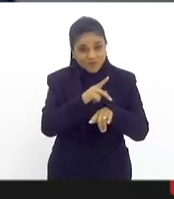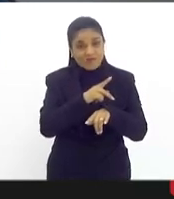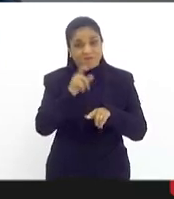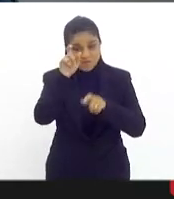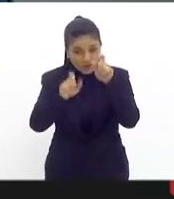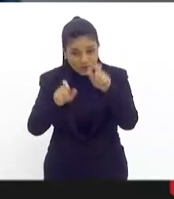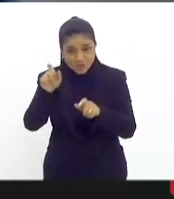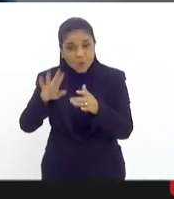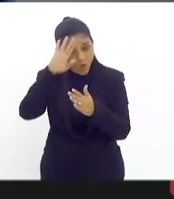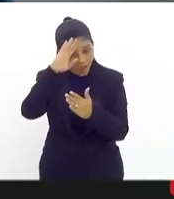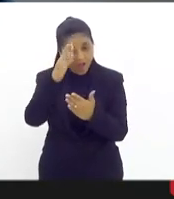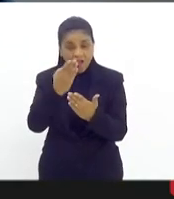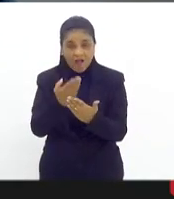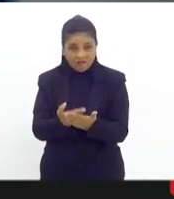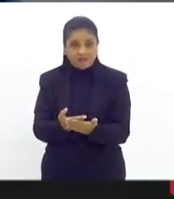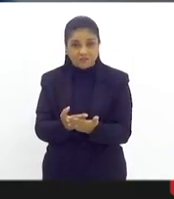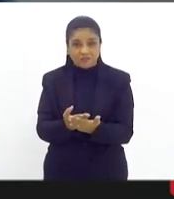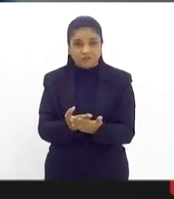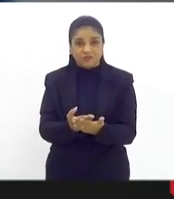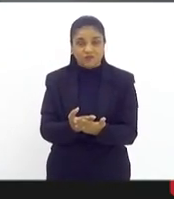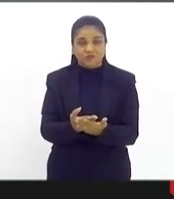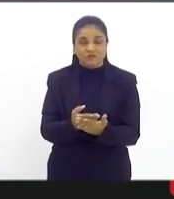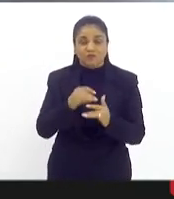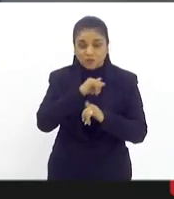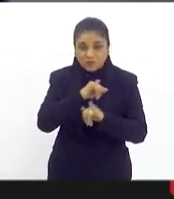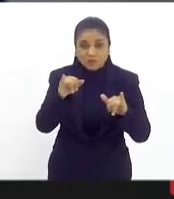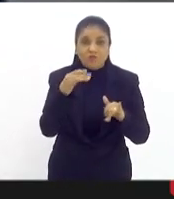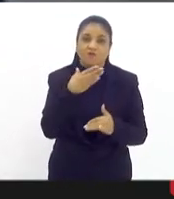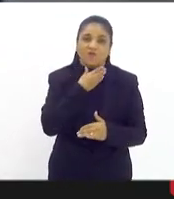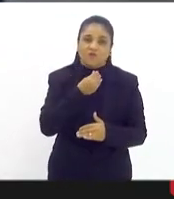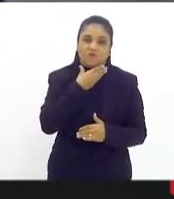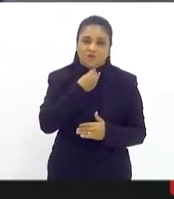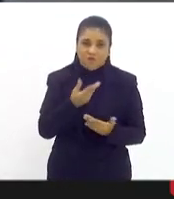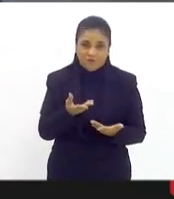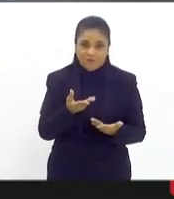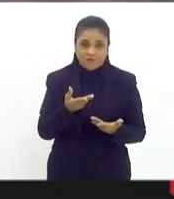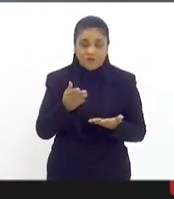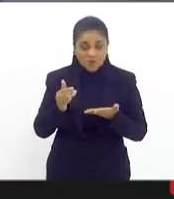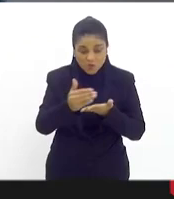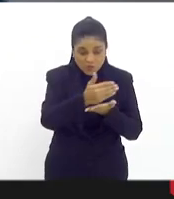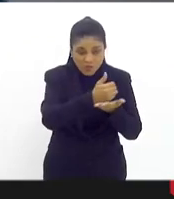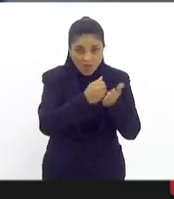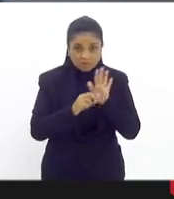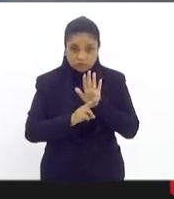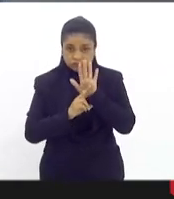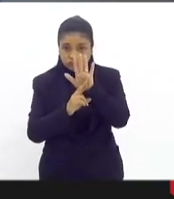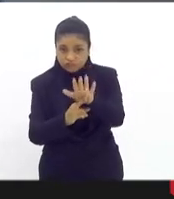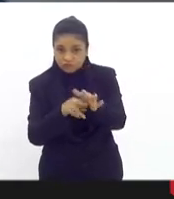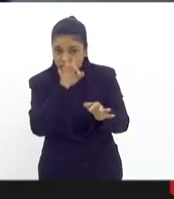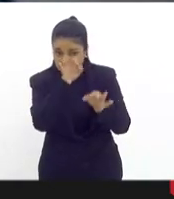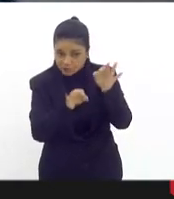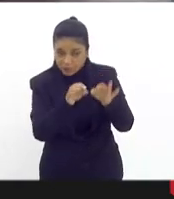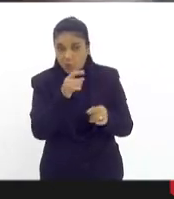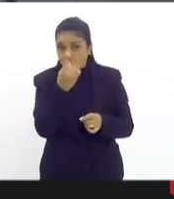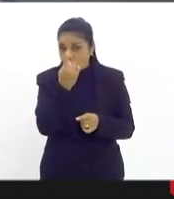acreditam em notícias falsas. Pelo dado que a gente deu, na justificativa, isso tem 1 ano e meio,